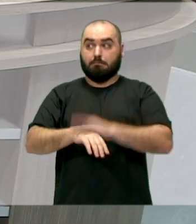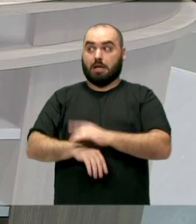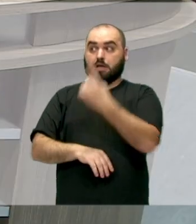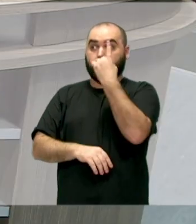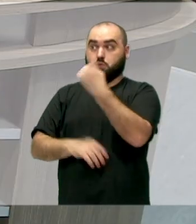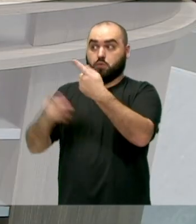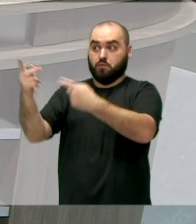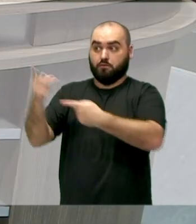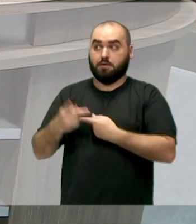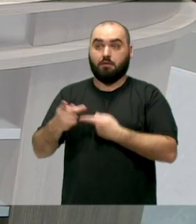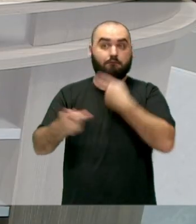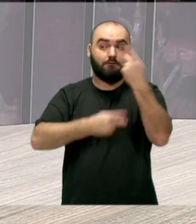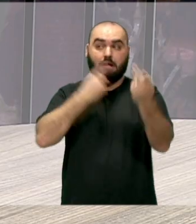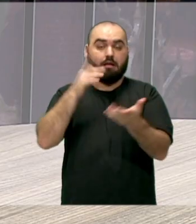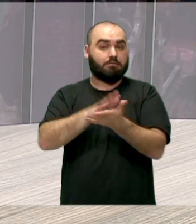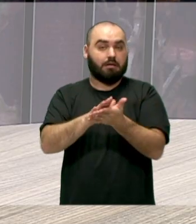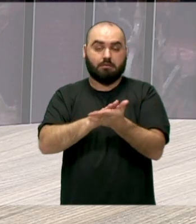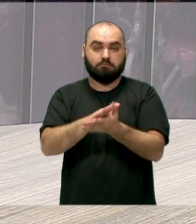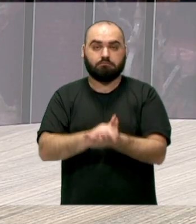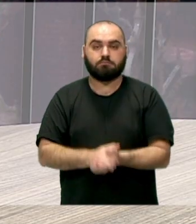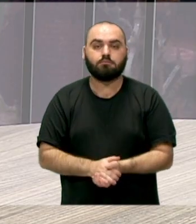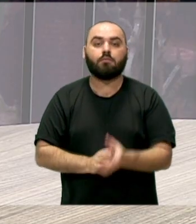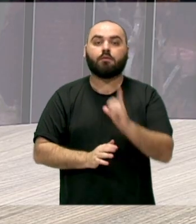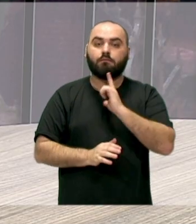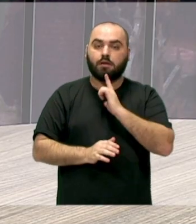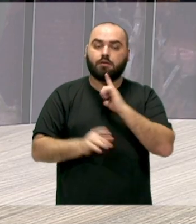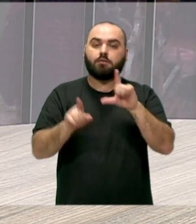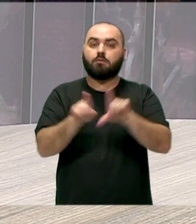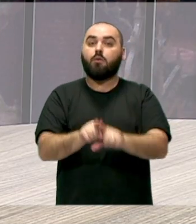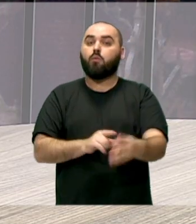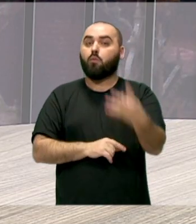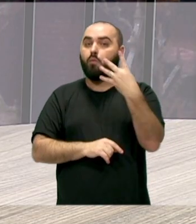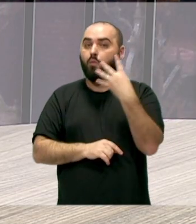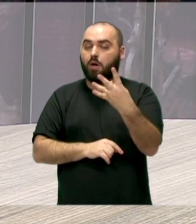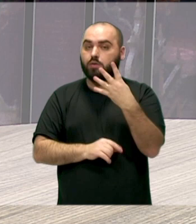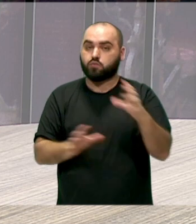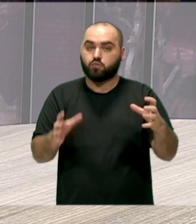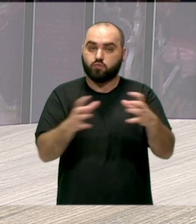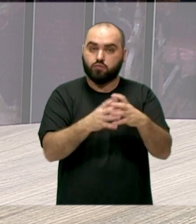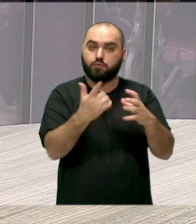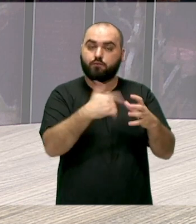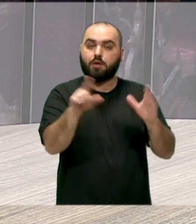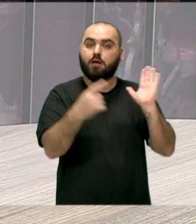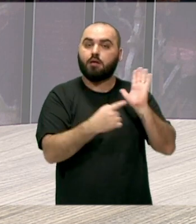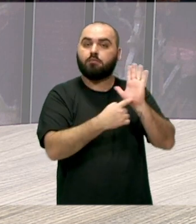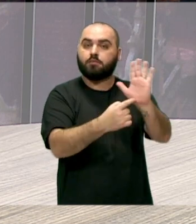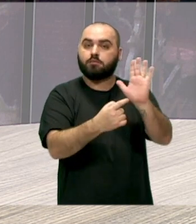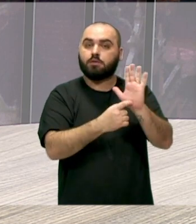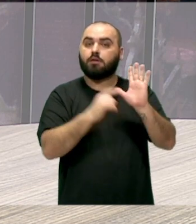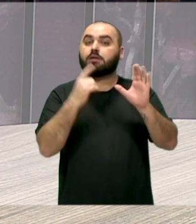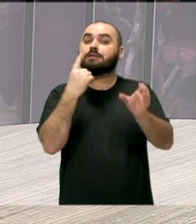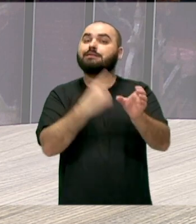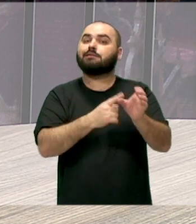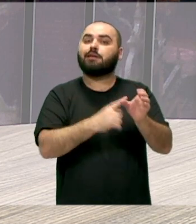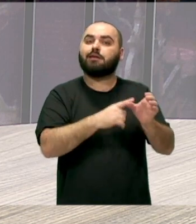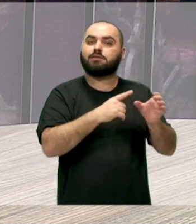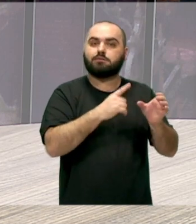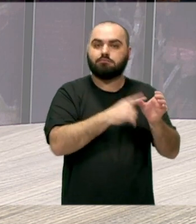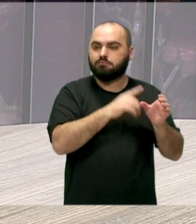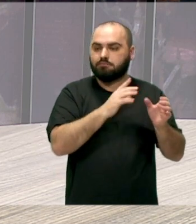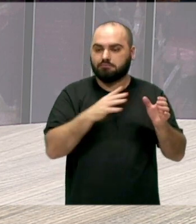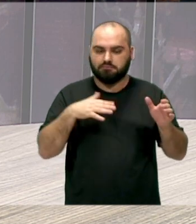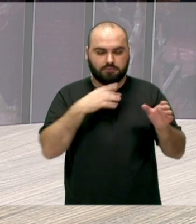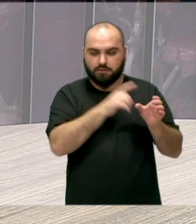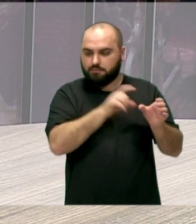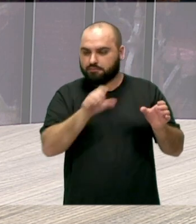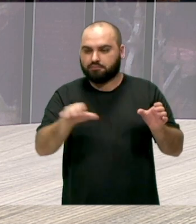uma coisa que não foi falada ainda. A gente vai ter também 4 bandas que vão fazer apresentações itinerantes pela cidade. Então,